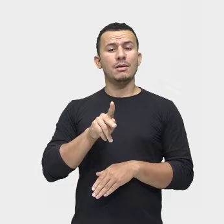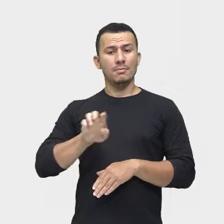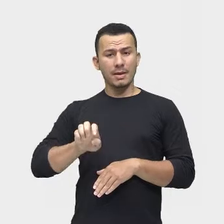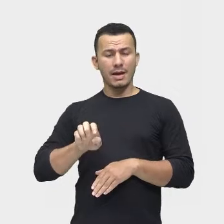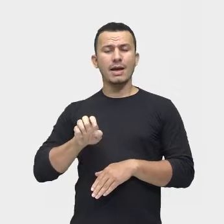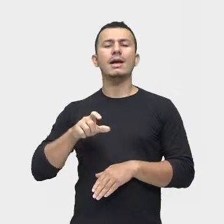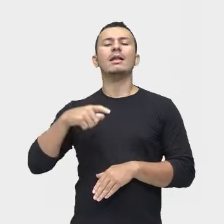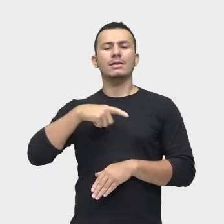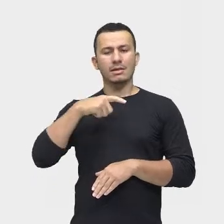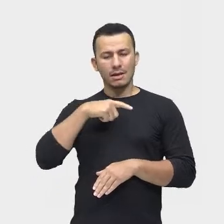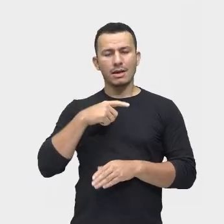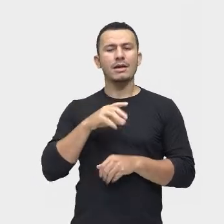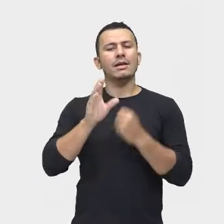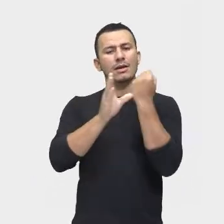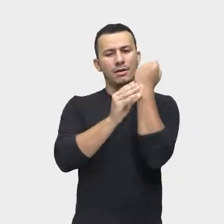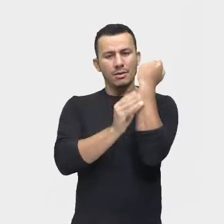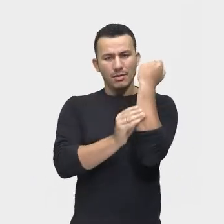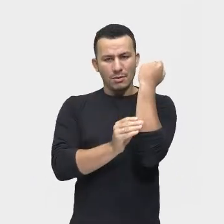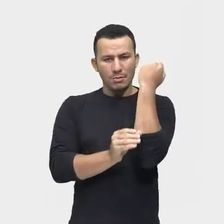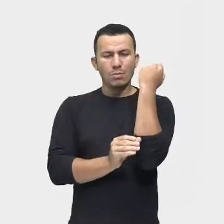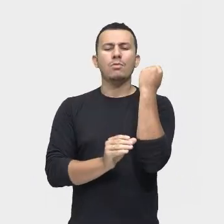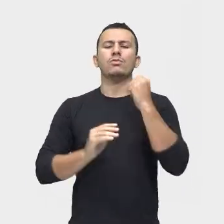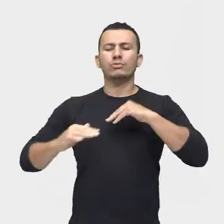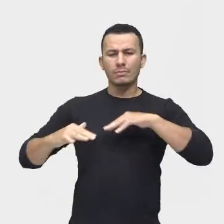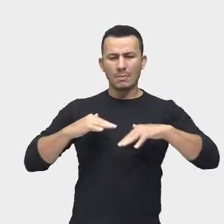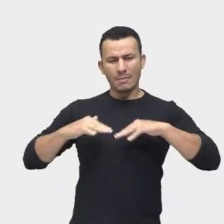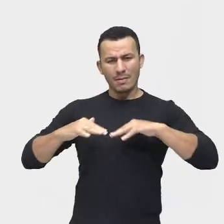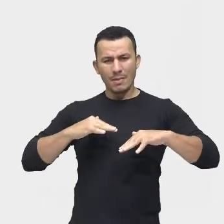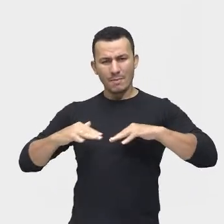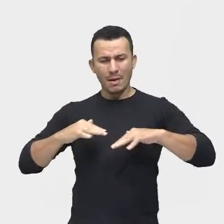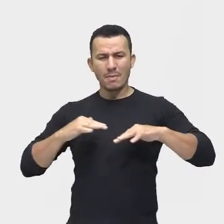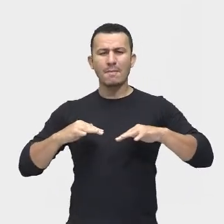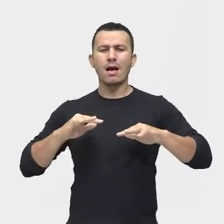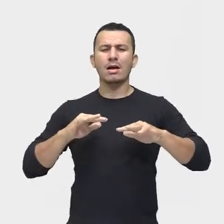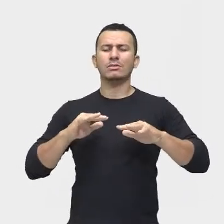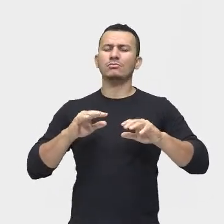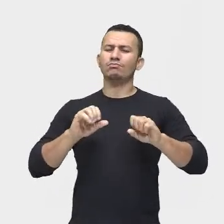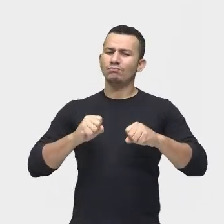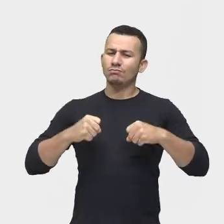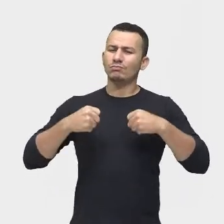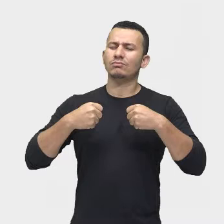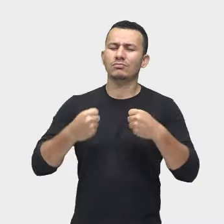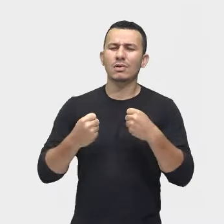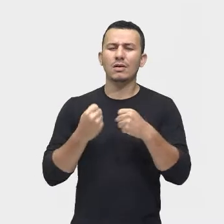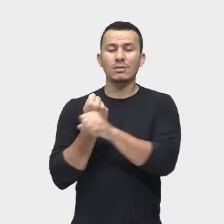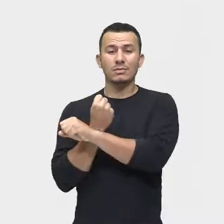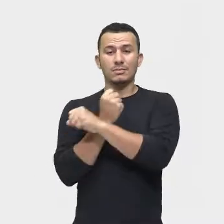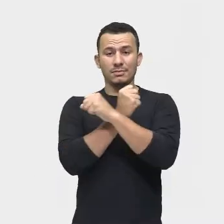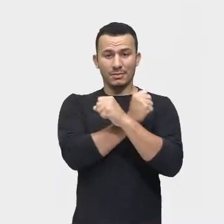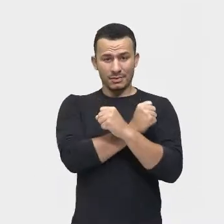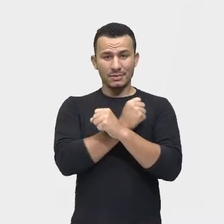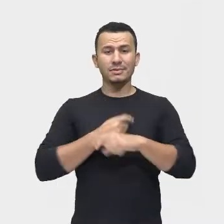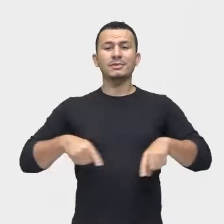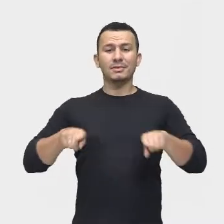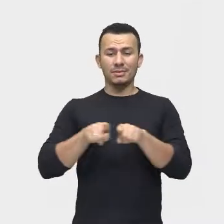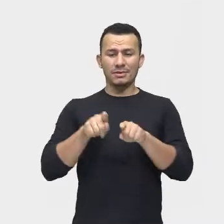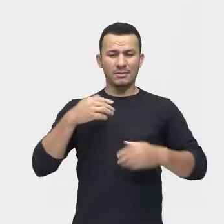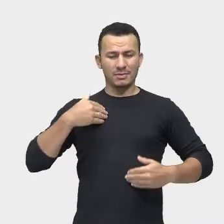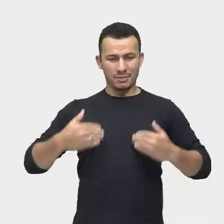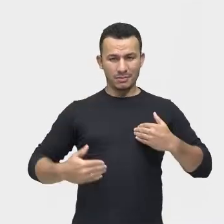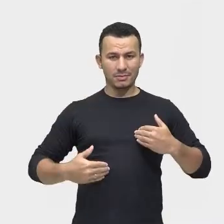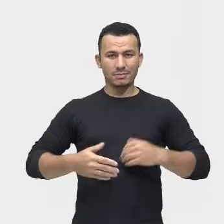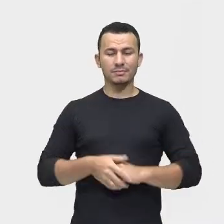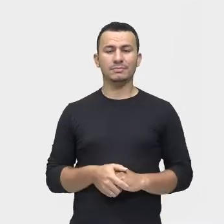ter músculo fazendo essas atividades de sustentação, de proteção do